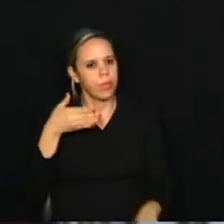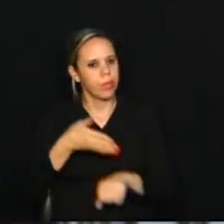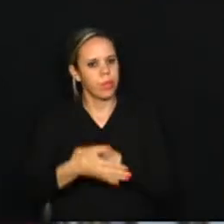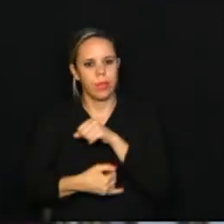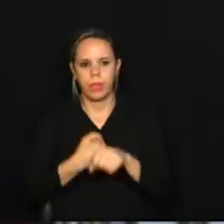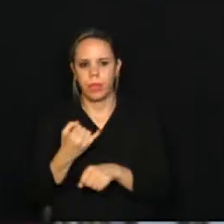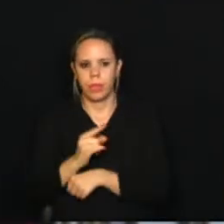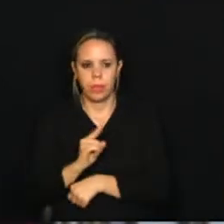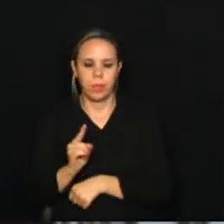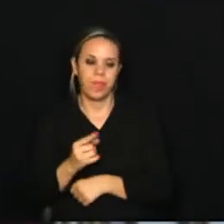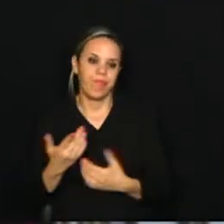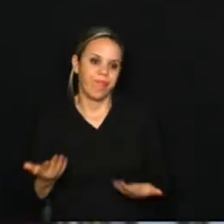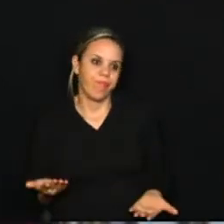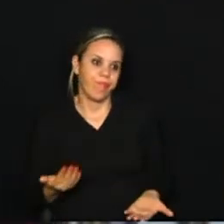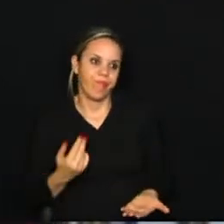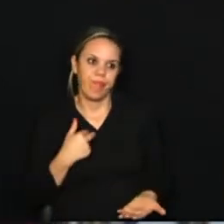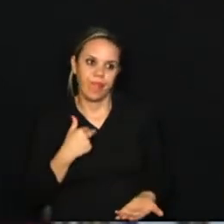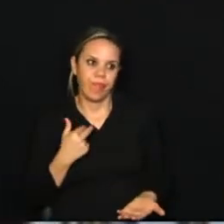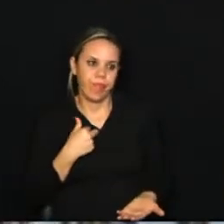internet.